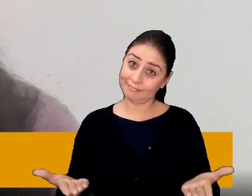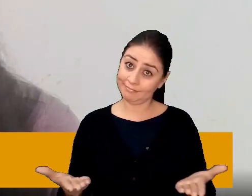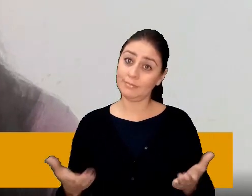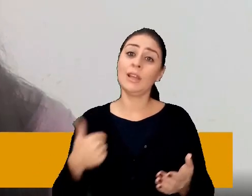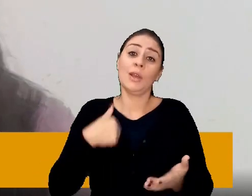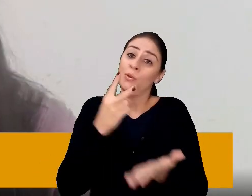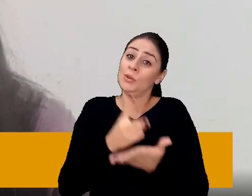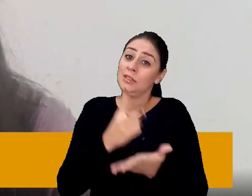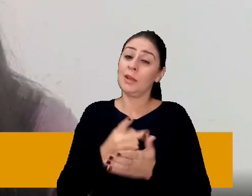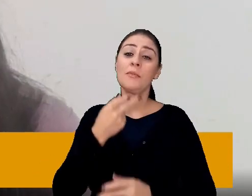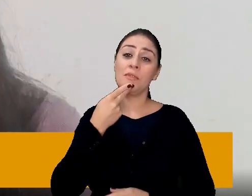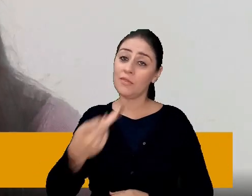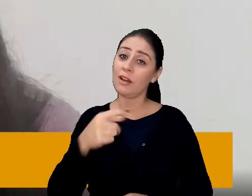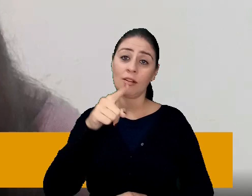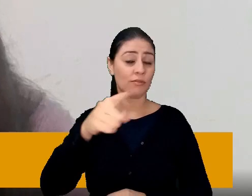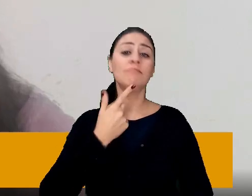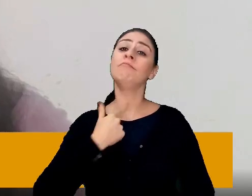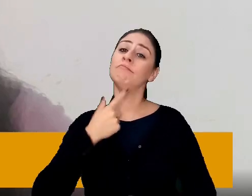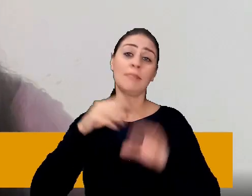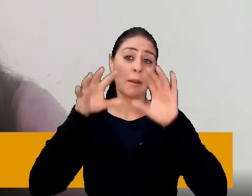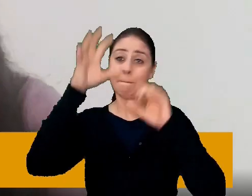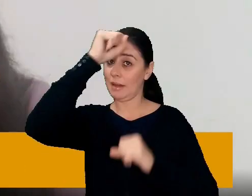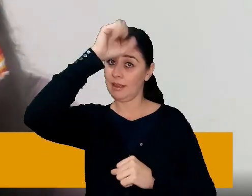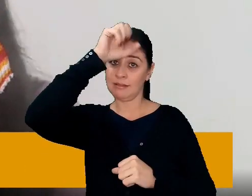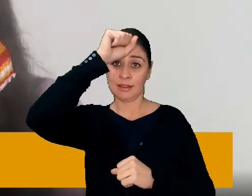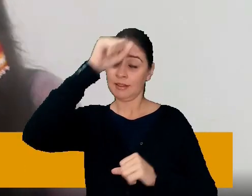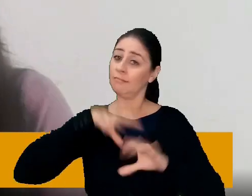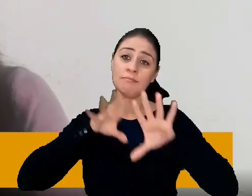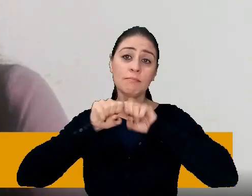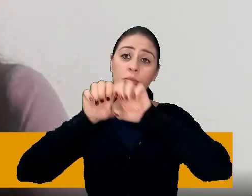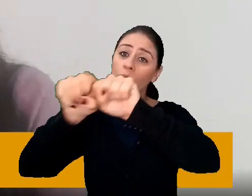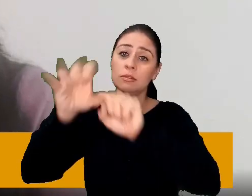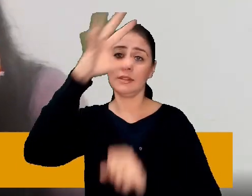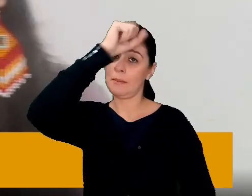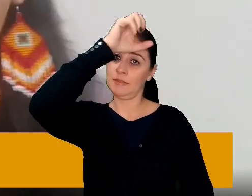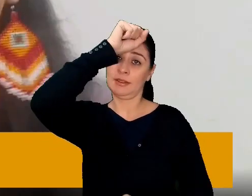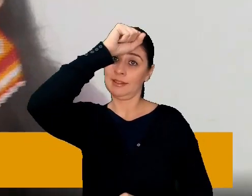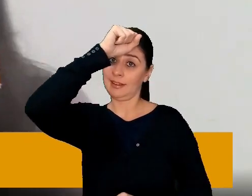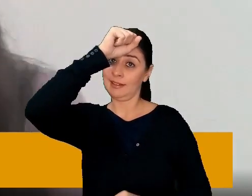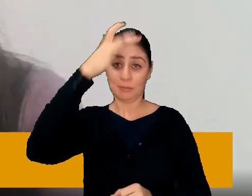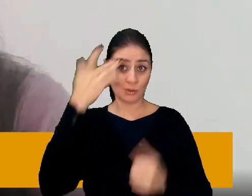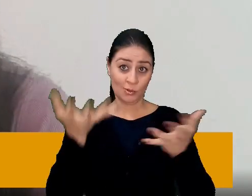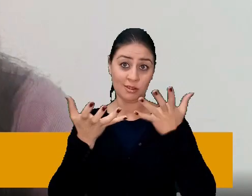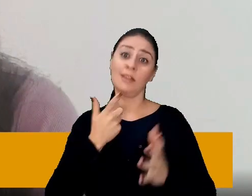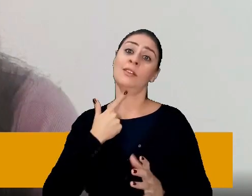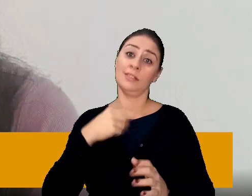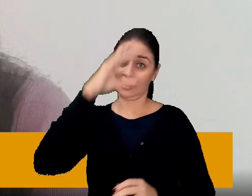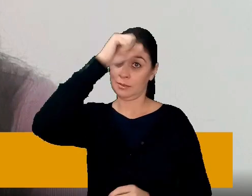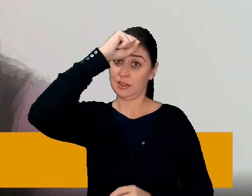uma coisa que eu sempre falo, que é se propor a aprender, né? Se as pessoas, será que elas querem mesmo se propor a aprender?